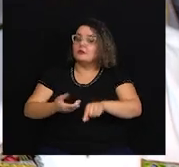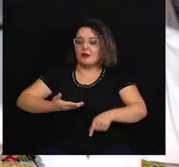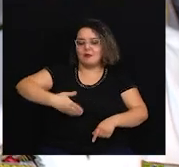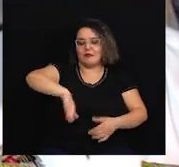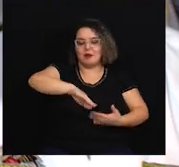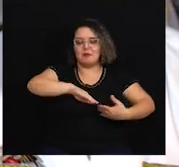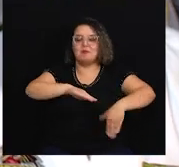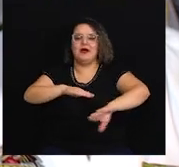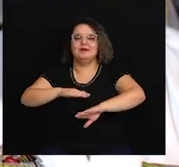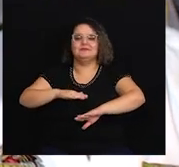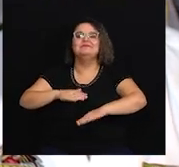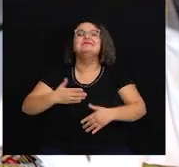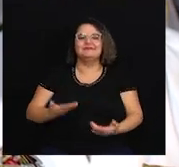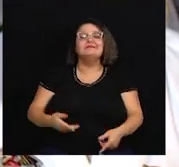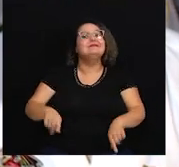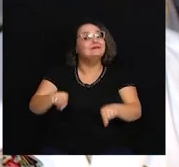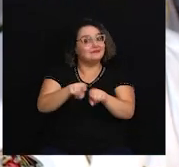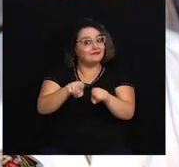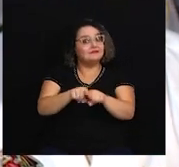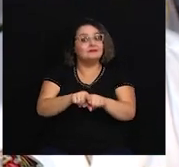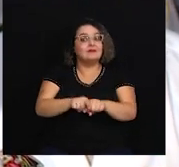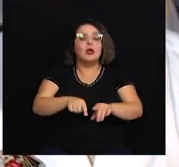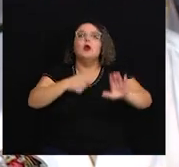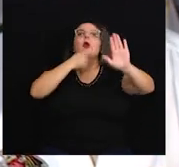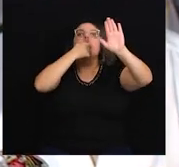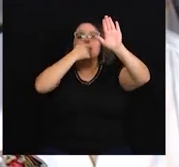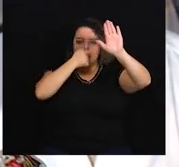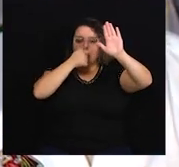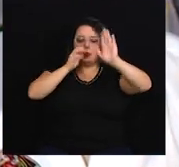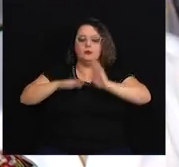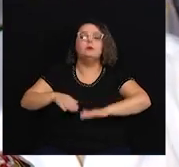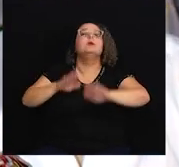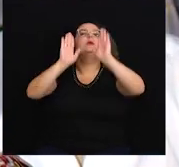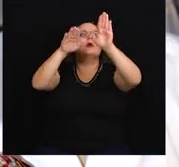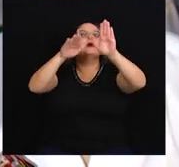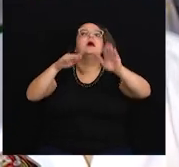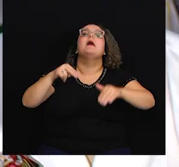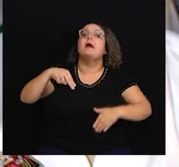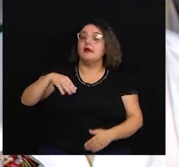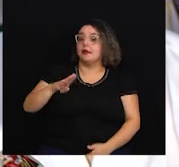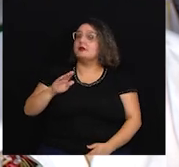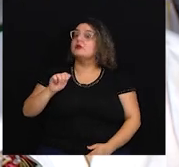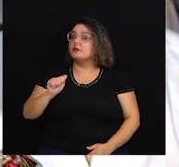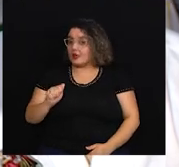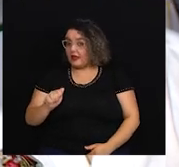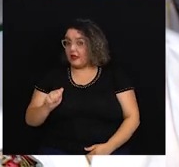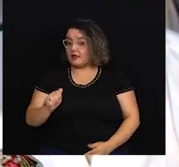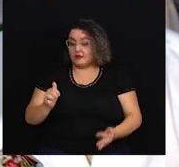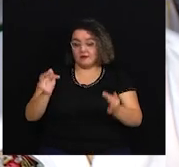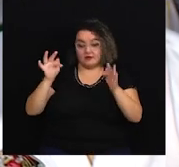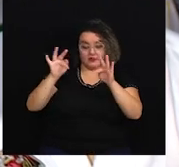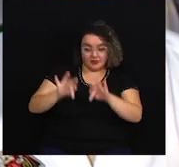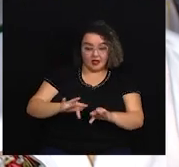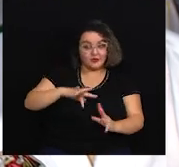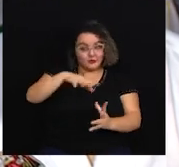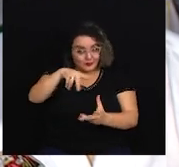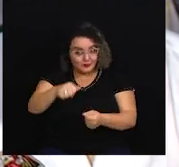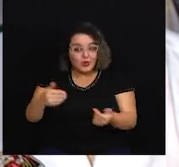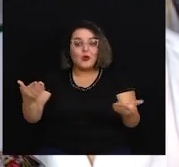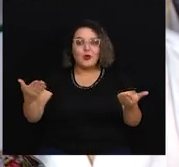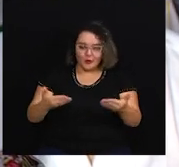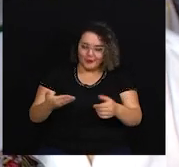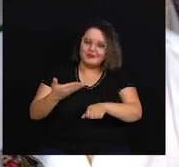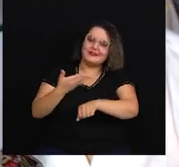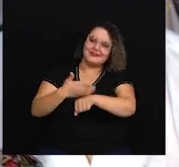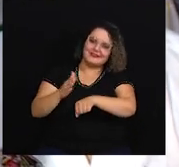no basquete foi árbitro trabalhou na NBA finais de mundial EA hoje é treinador